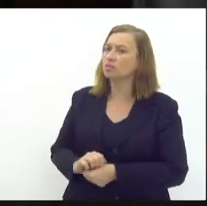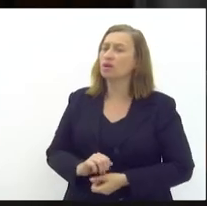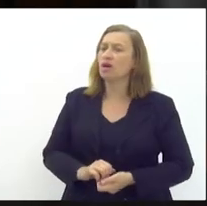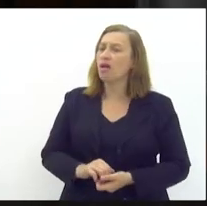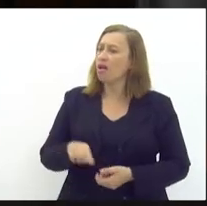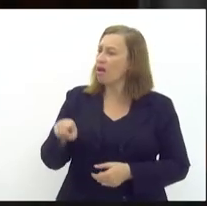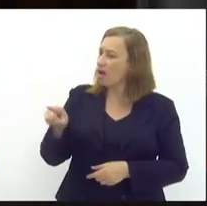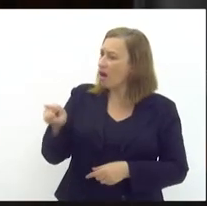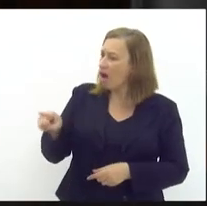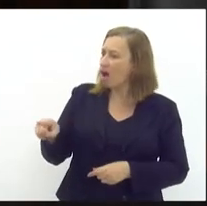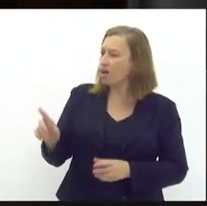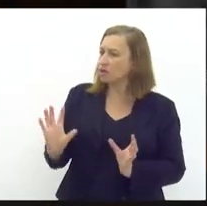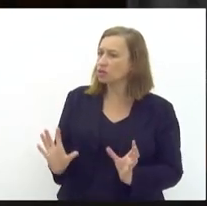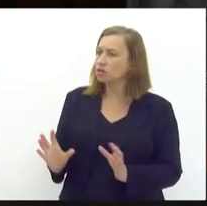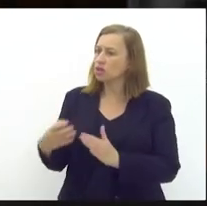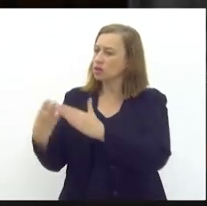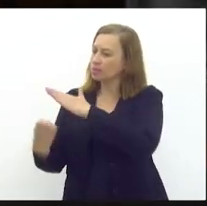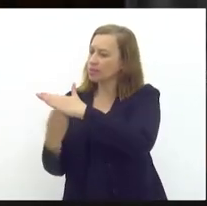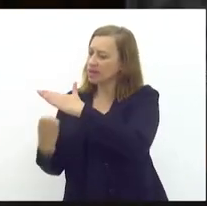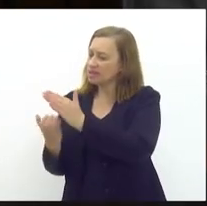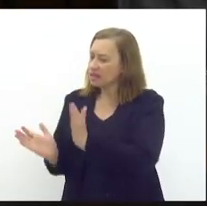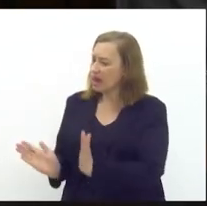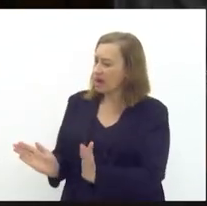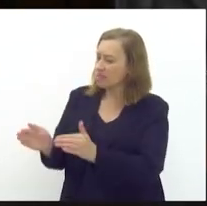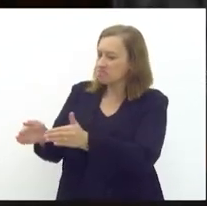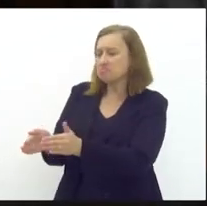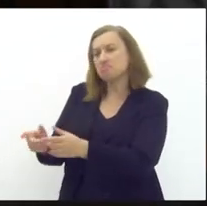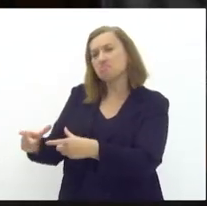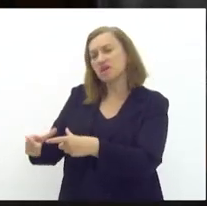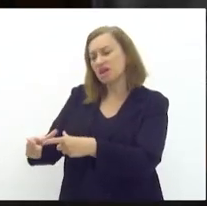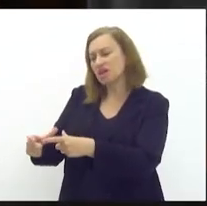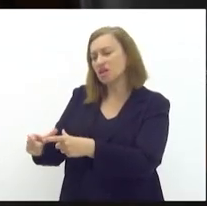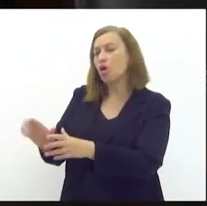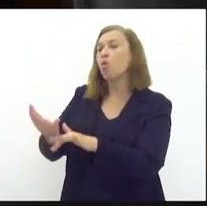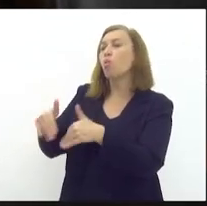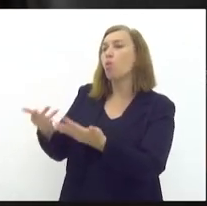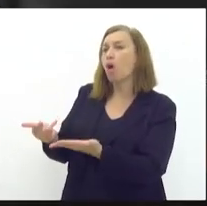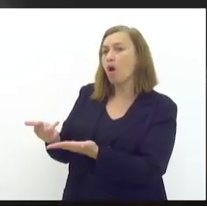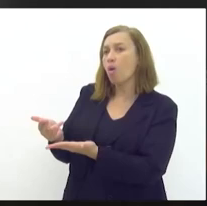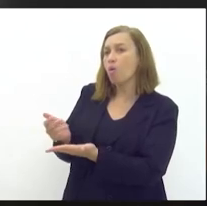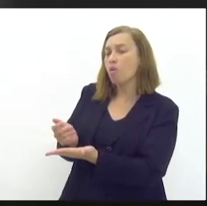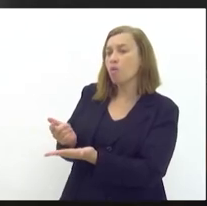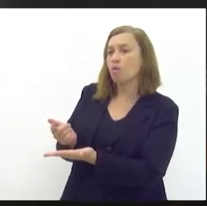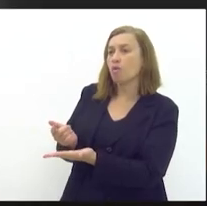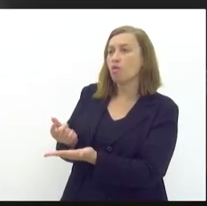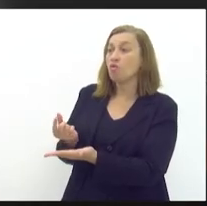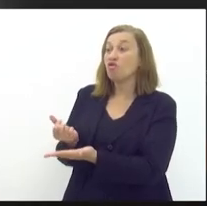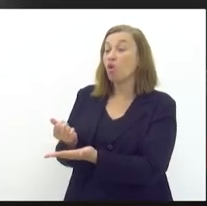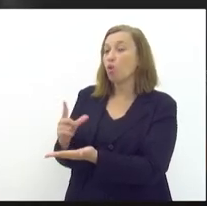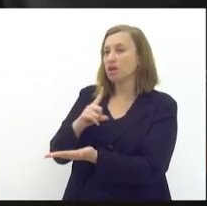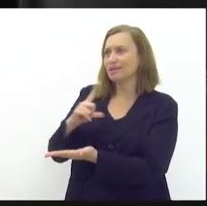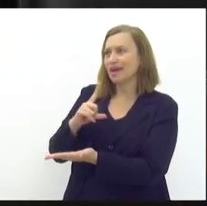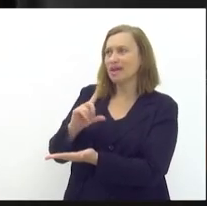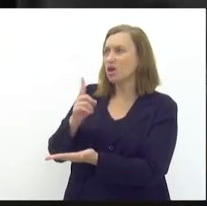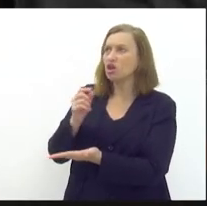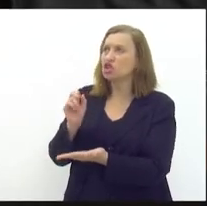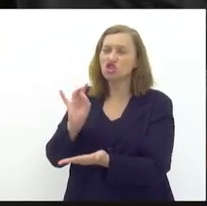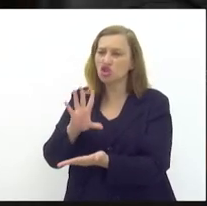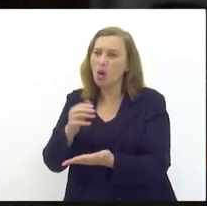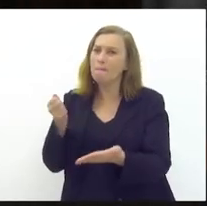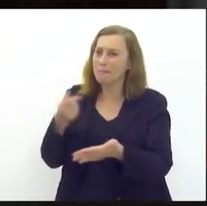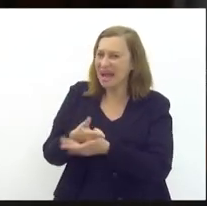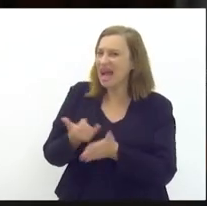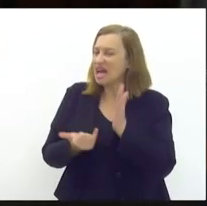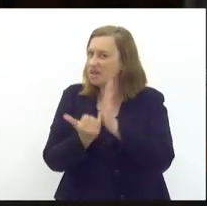aquele pequeno contribuinte qual o custo que ele tem talvez não é nem só para pagar o imposto não